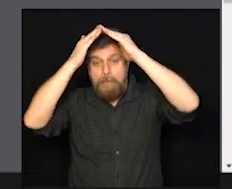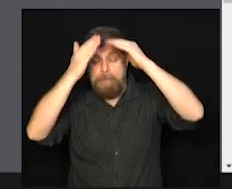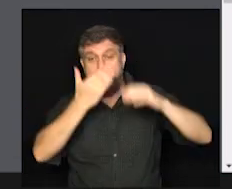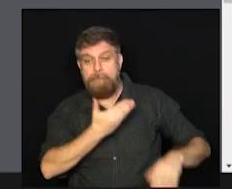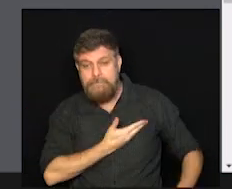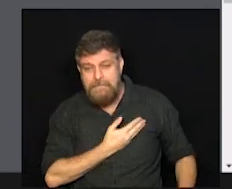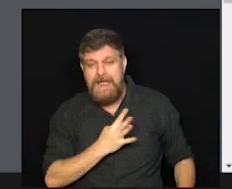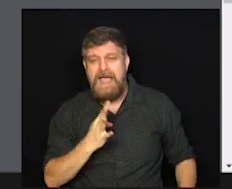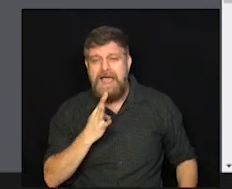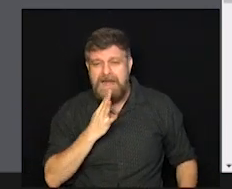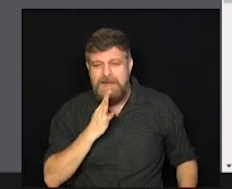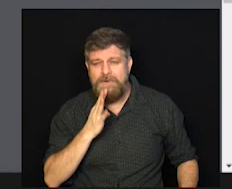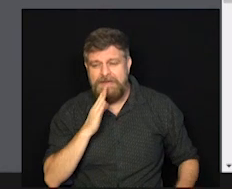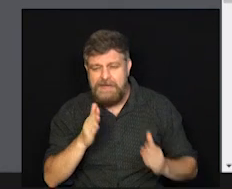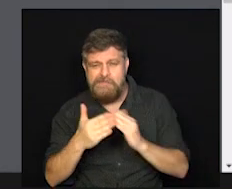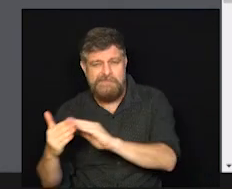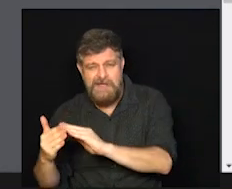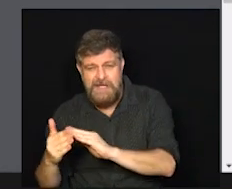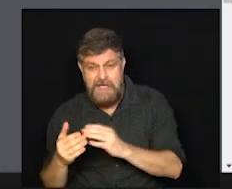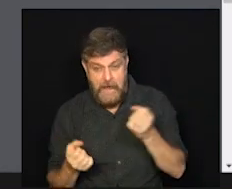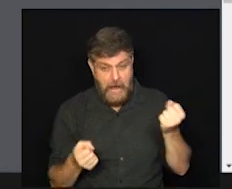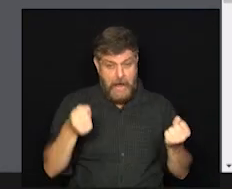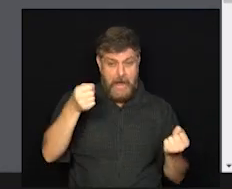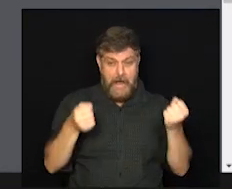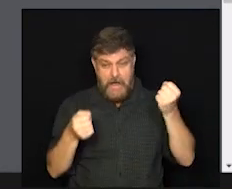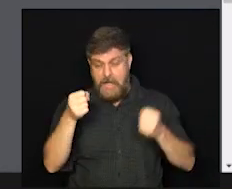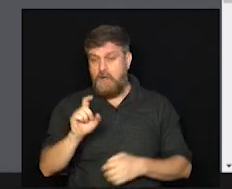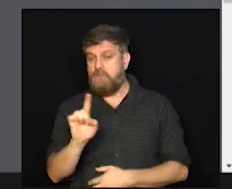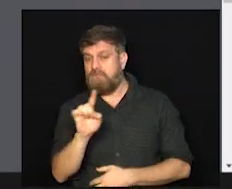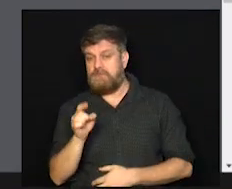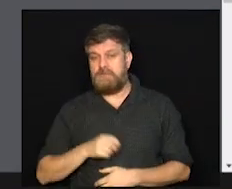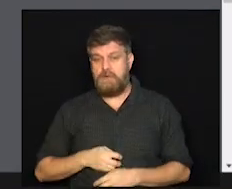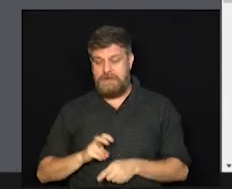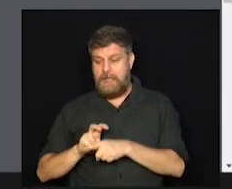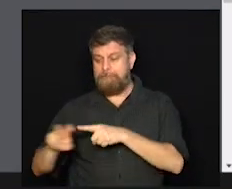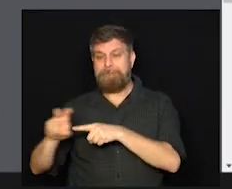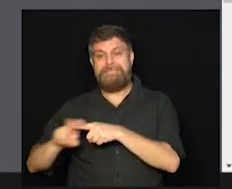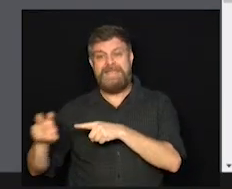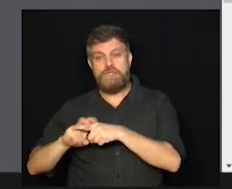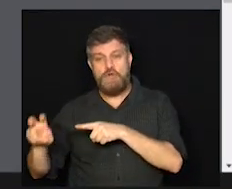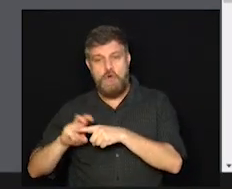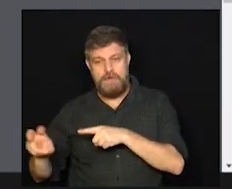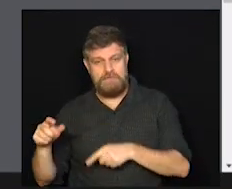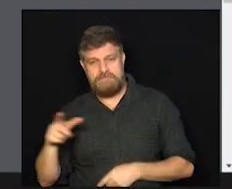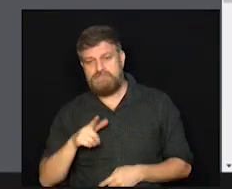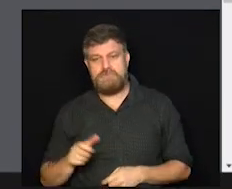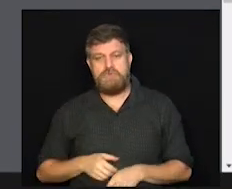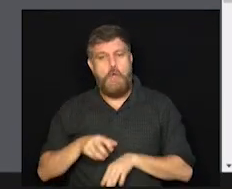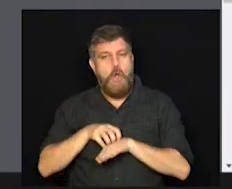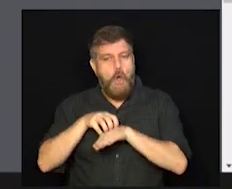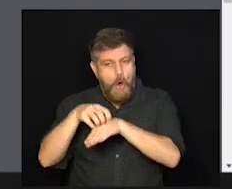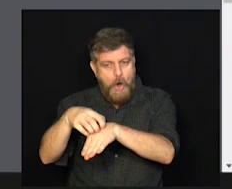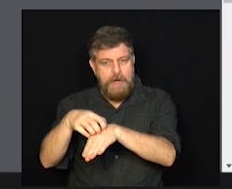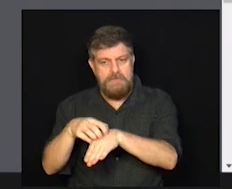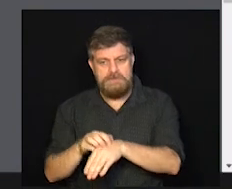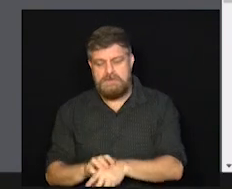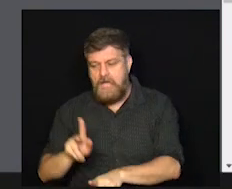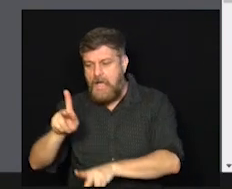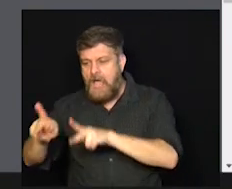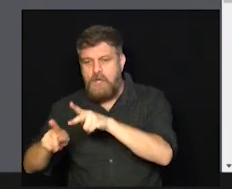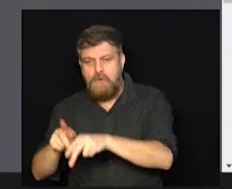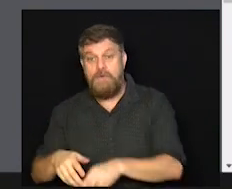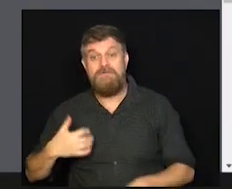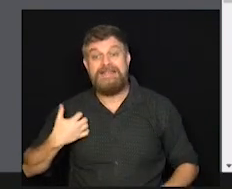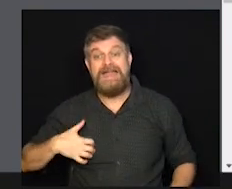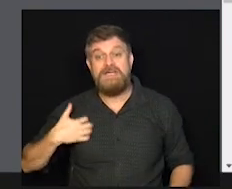Na Argentina ele não ia de carro não, ele pegava o metrô, pegava o ônibus, passava o dia, os projetos sociais com o povo, sem